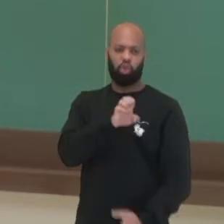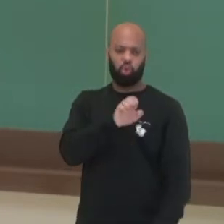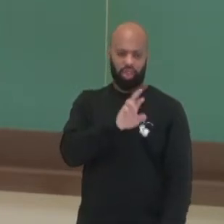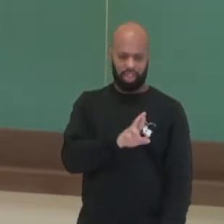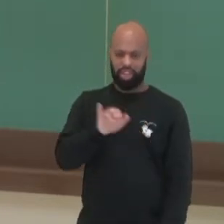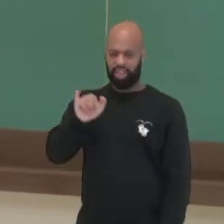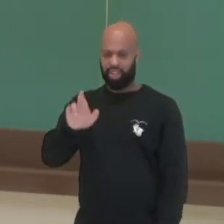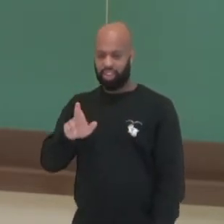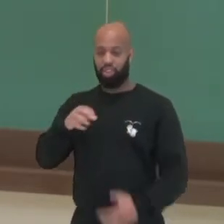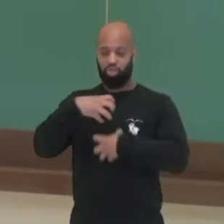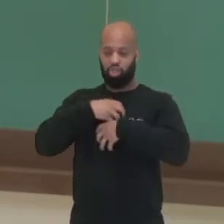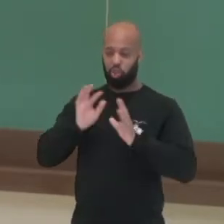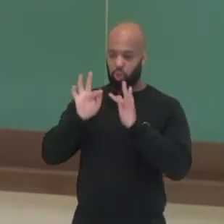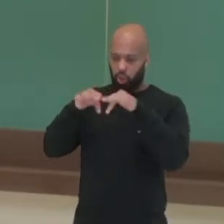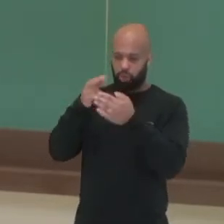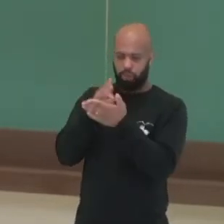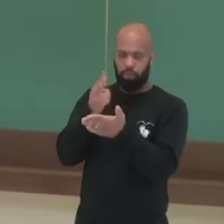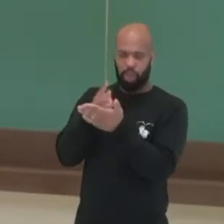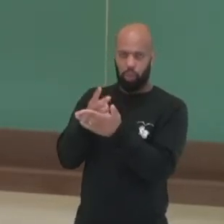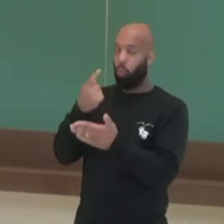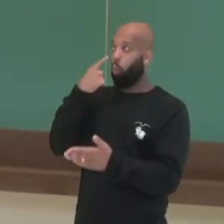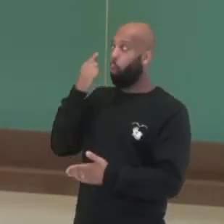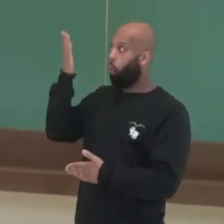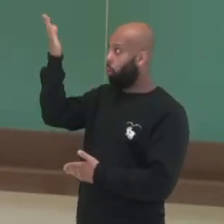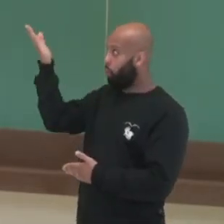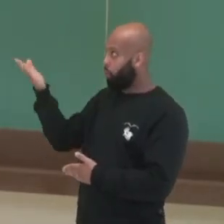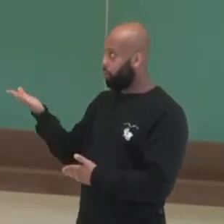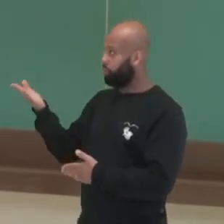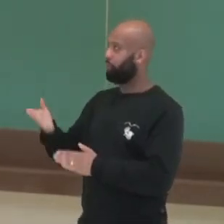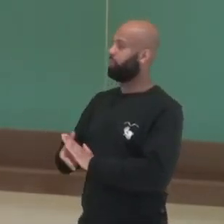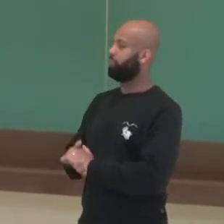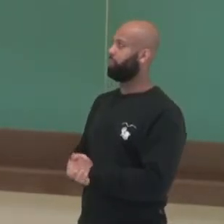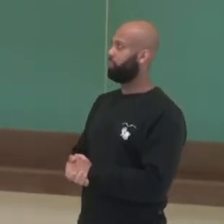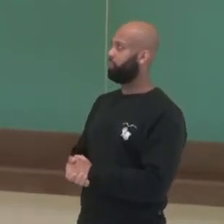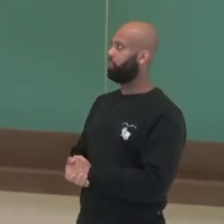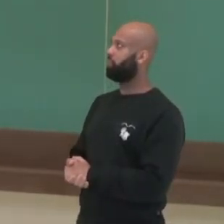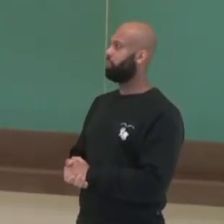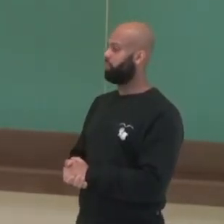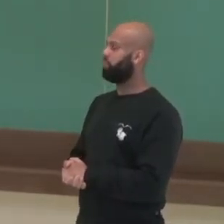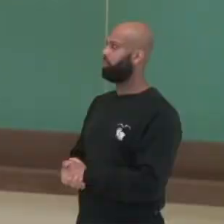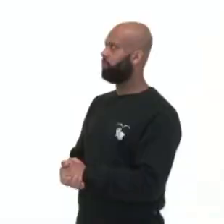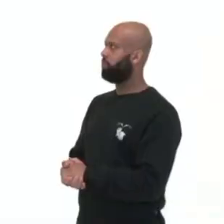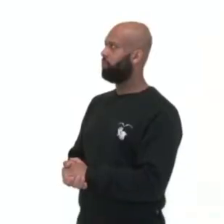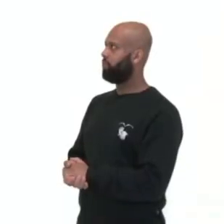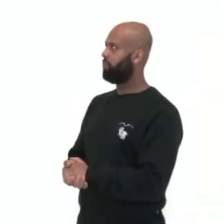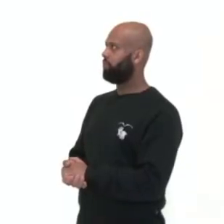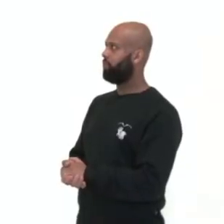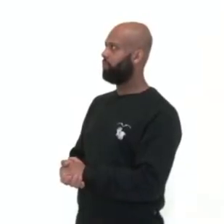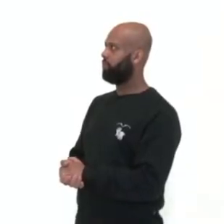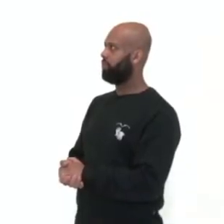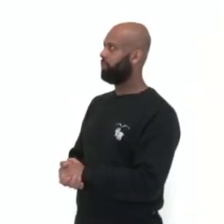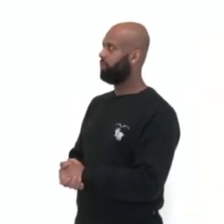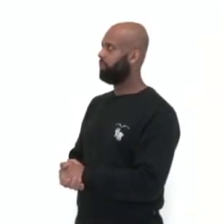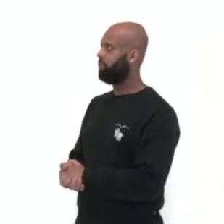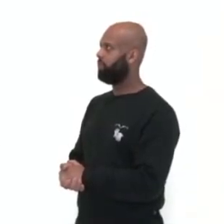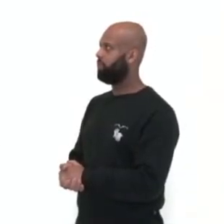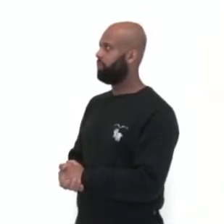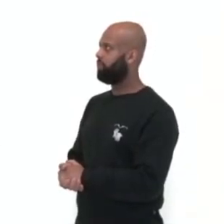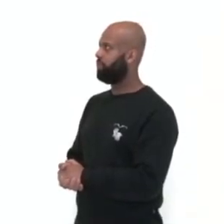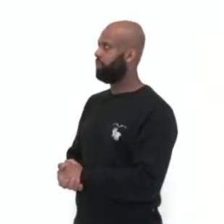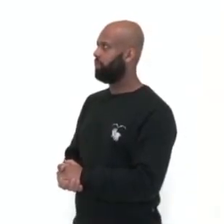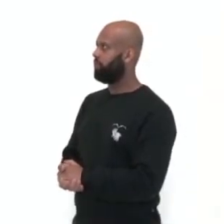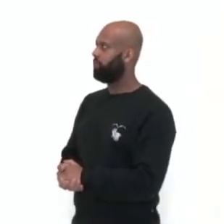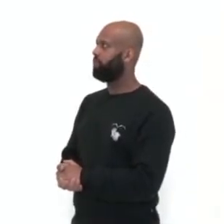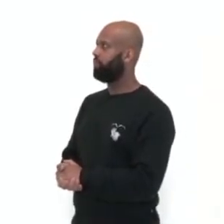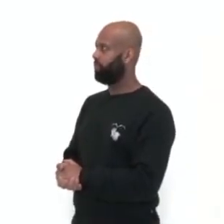ieron. Cresci, cresciste, cresceu, crescimos, crescistes, cresceram. Segui, seguiste, seguiu,